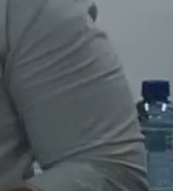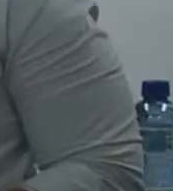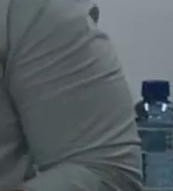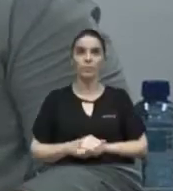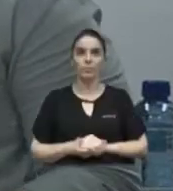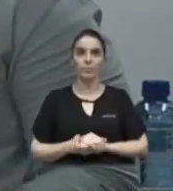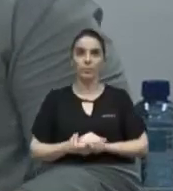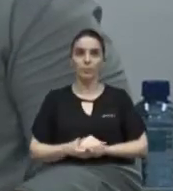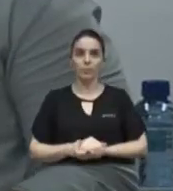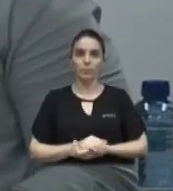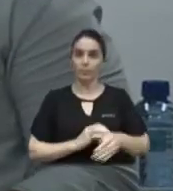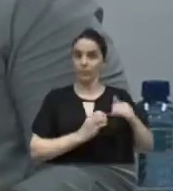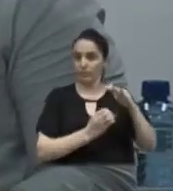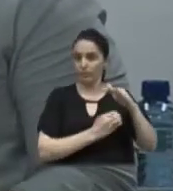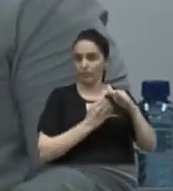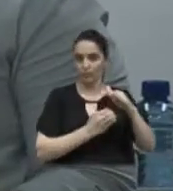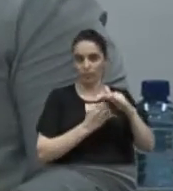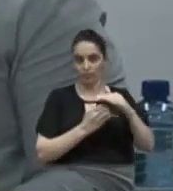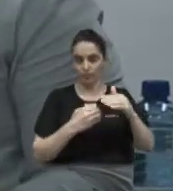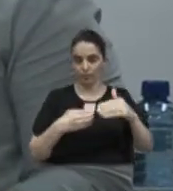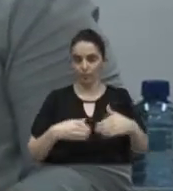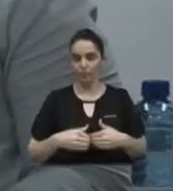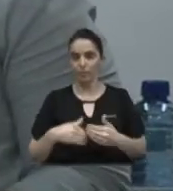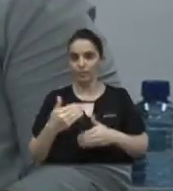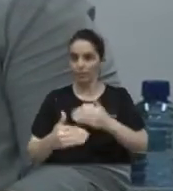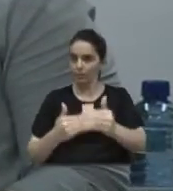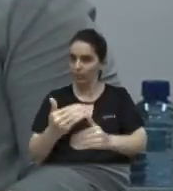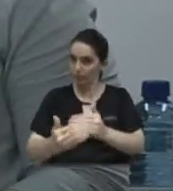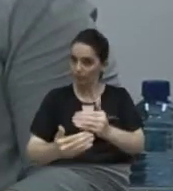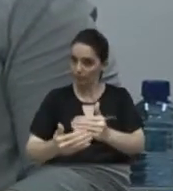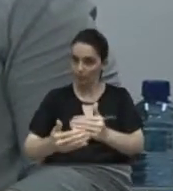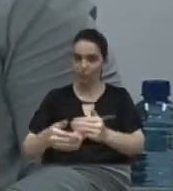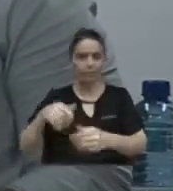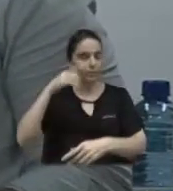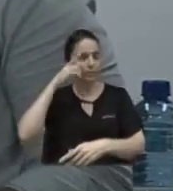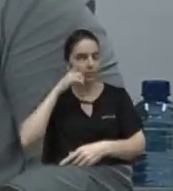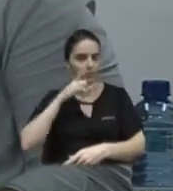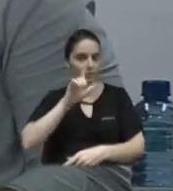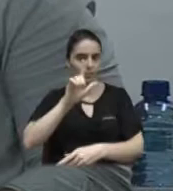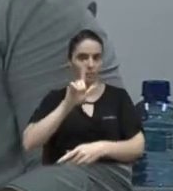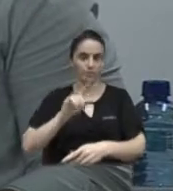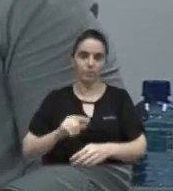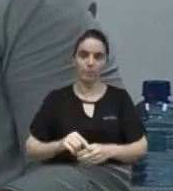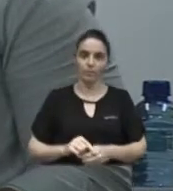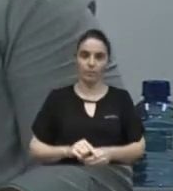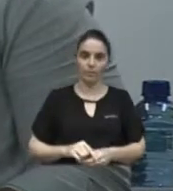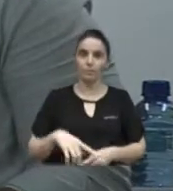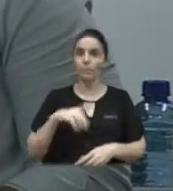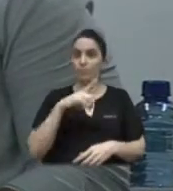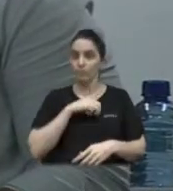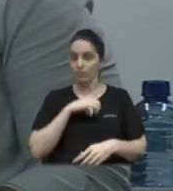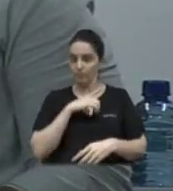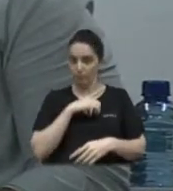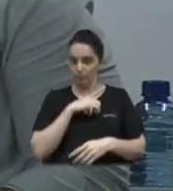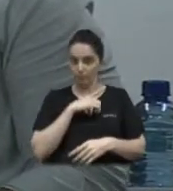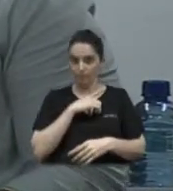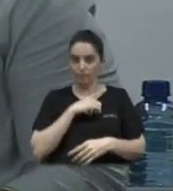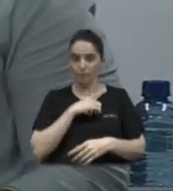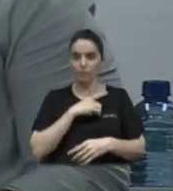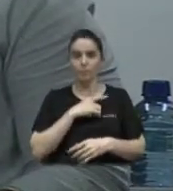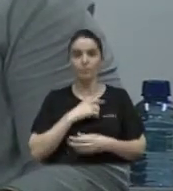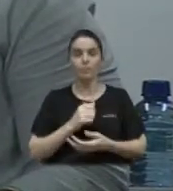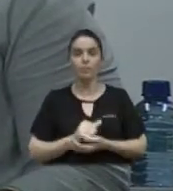de empresas que nós vamos conseguir. Eu acho que existe sim uma luz